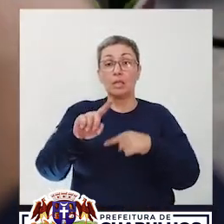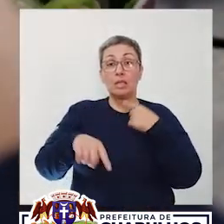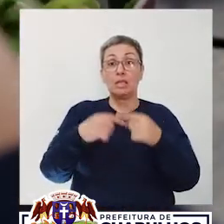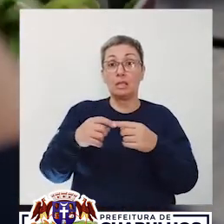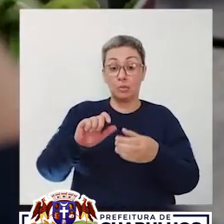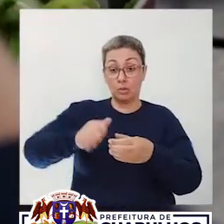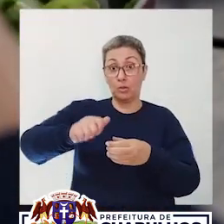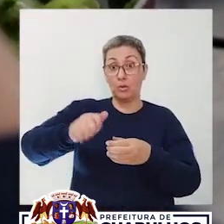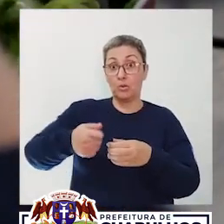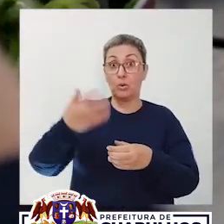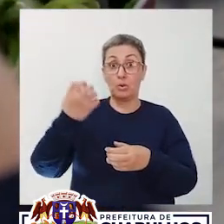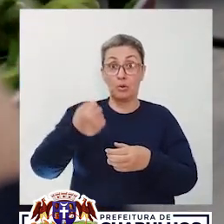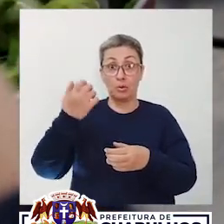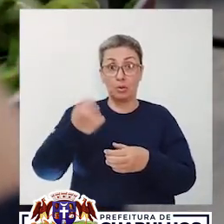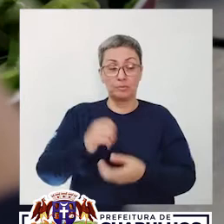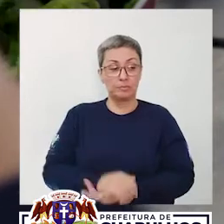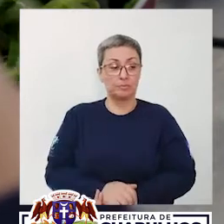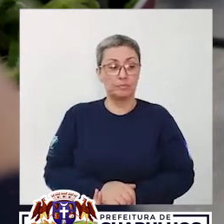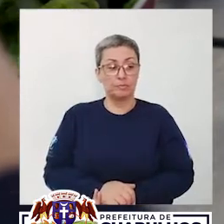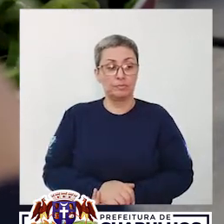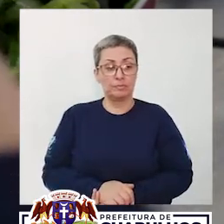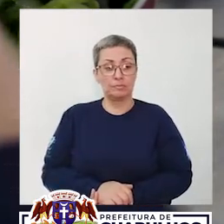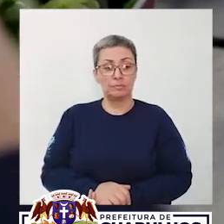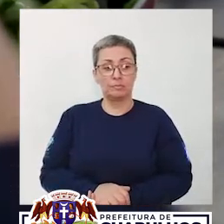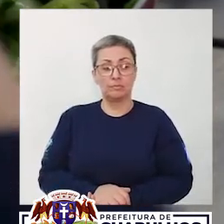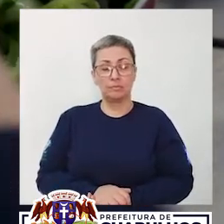e depois eu coloco uma caixa de creme de leite nele.